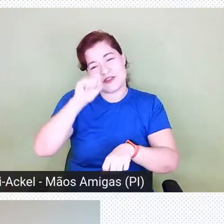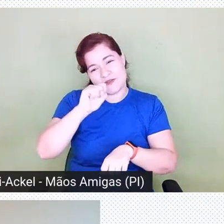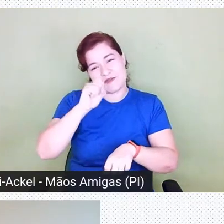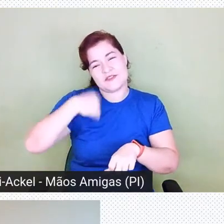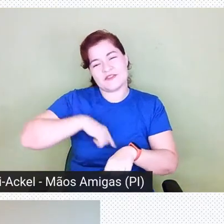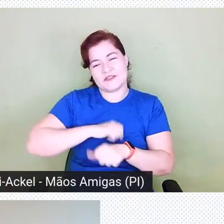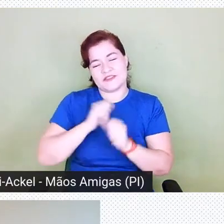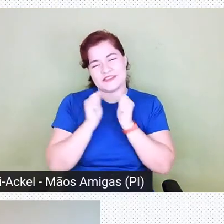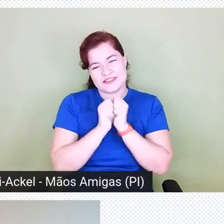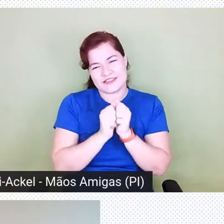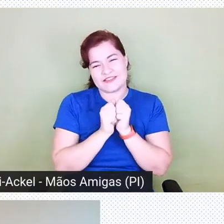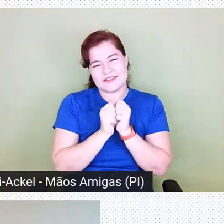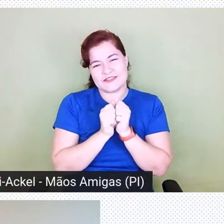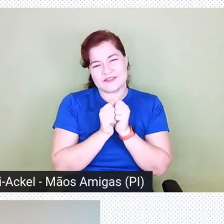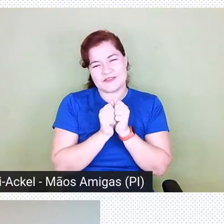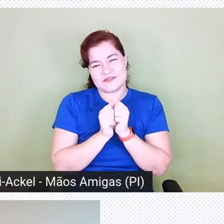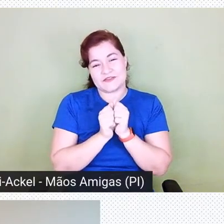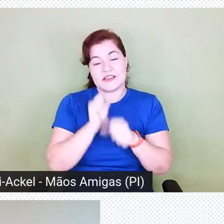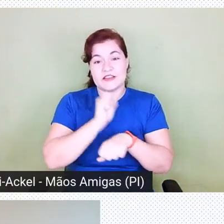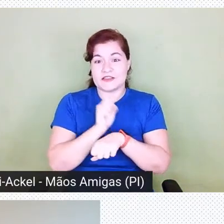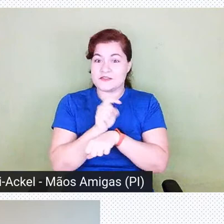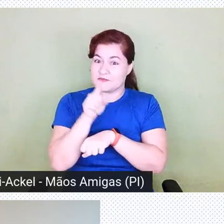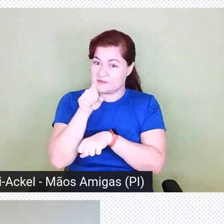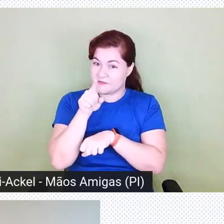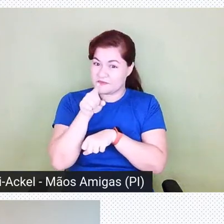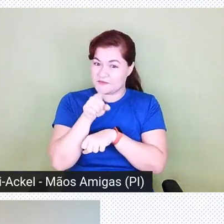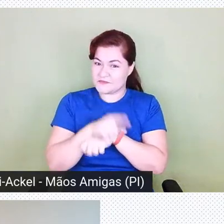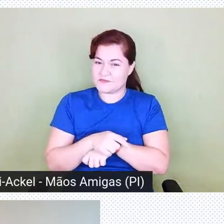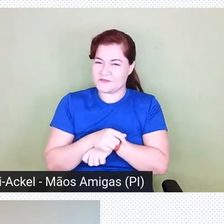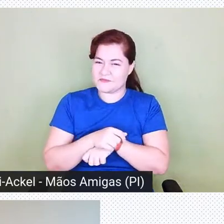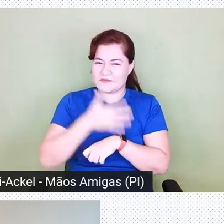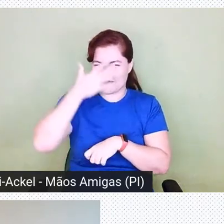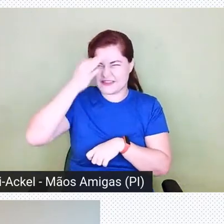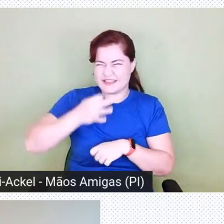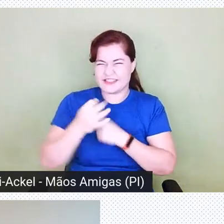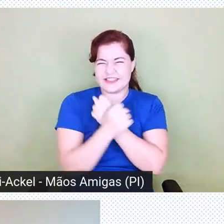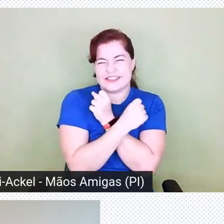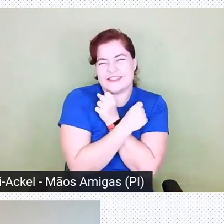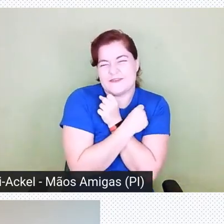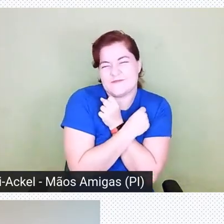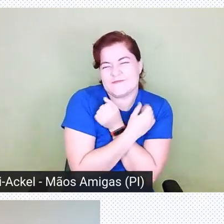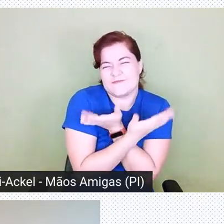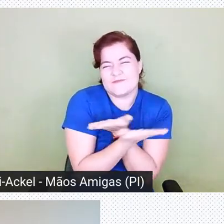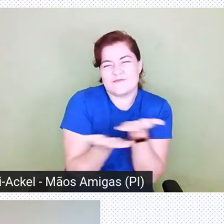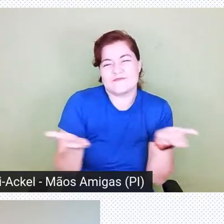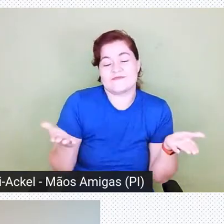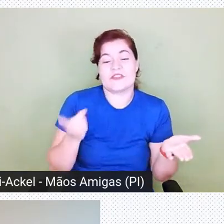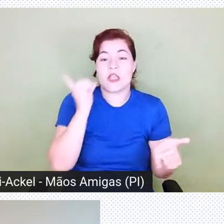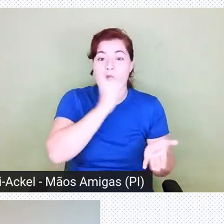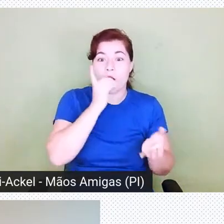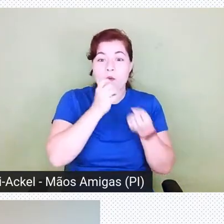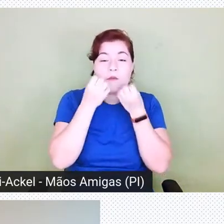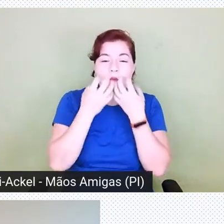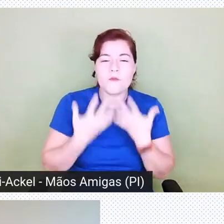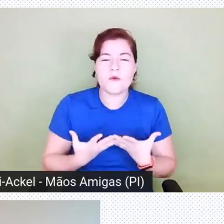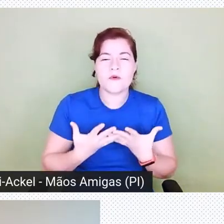Estamos aqui. Muito Esperamos bom isso, vocês. Né? Com toda certeza. Um abraço fraterno a todos e um bom